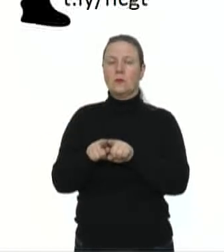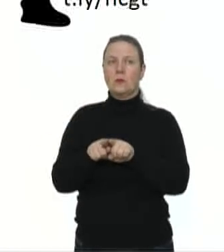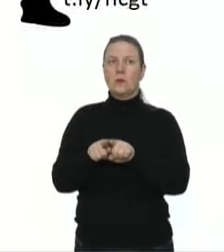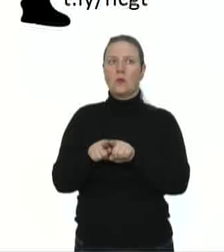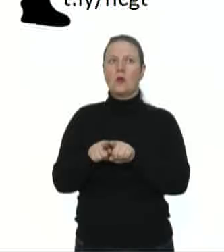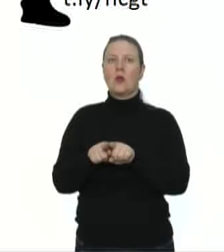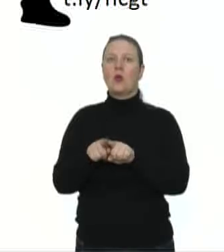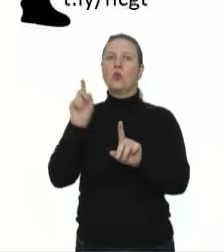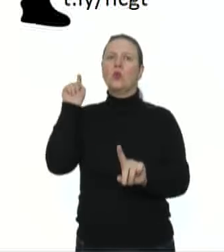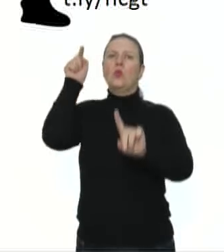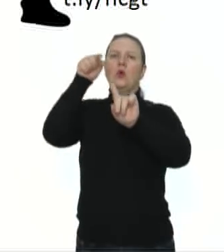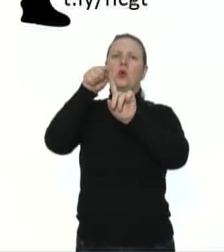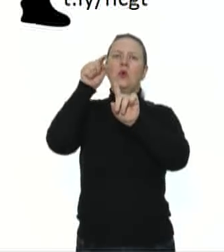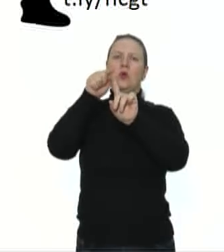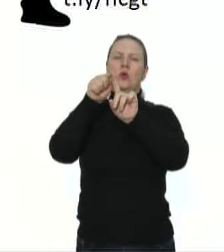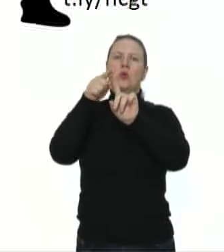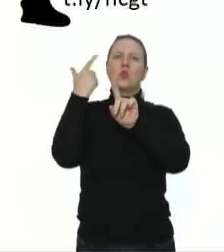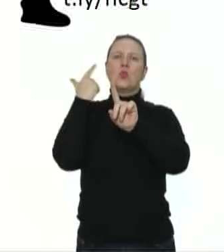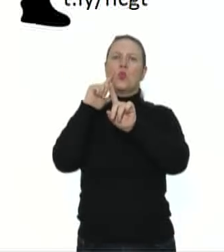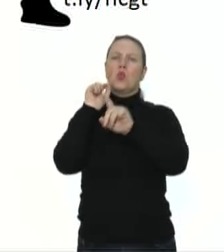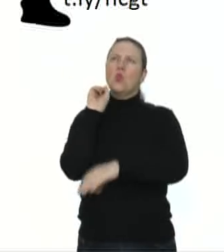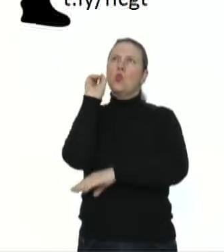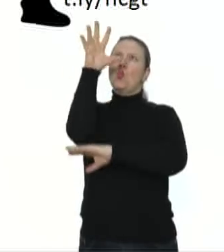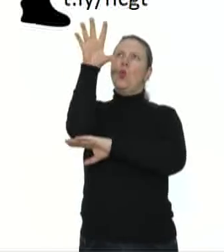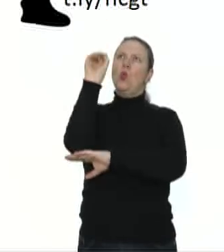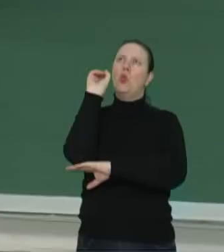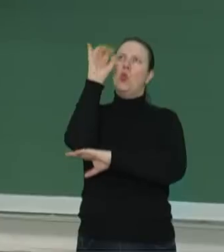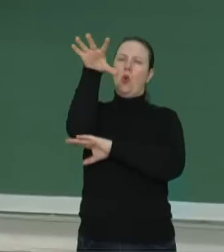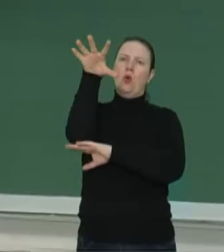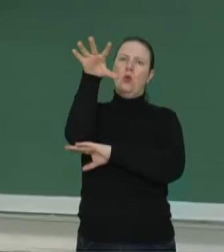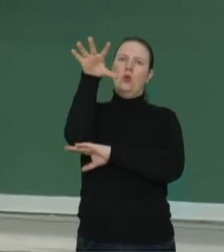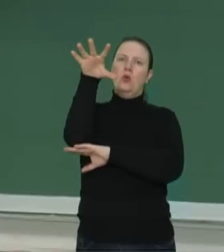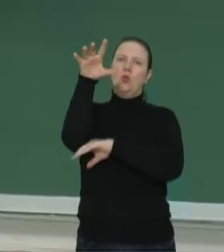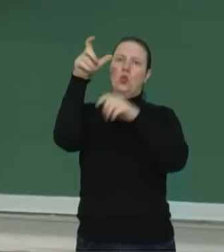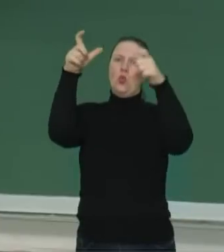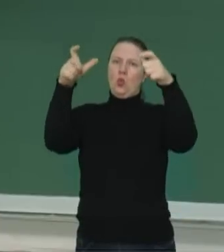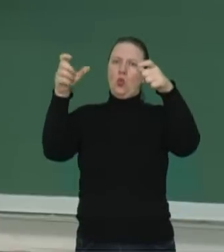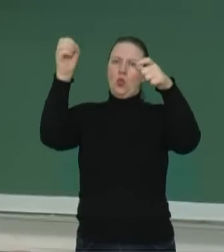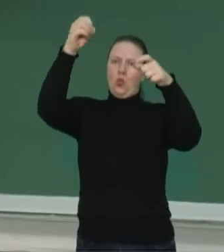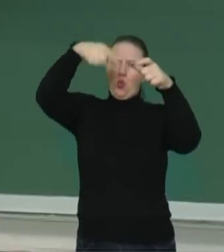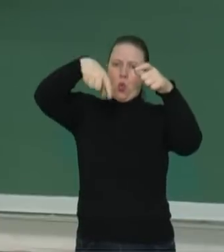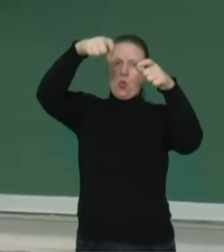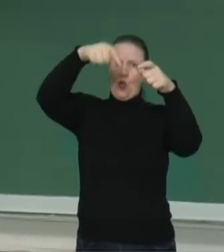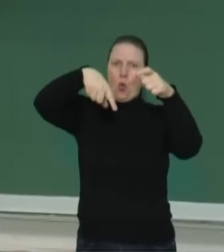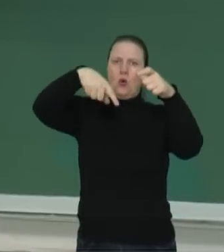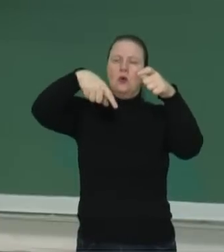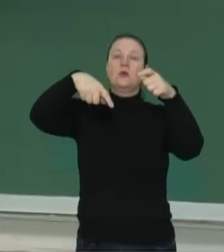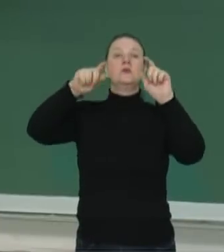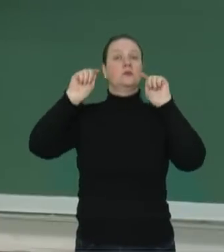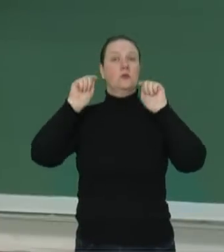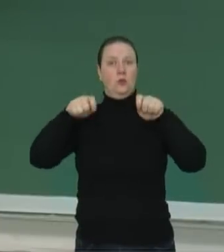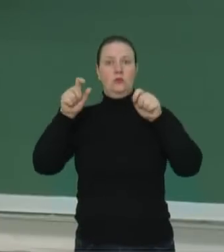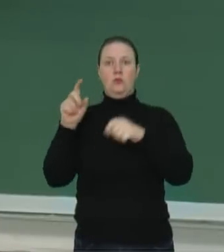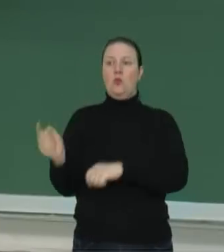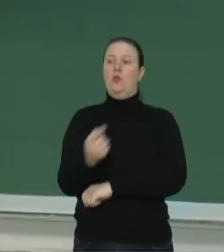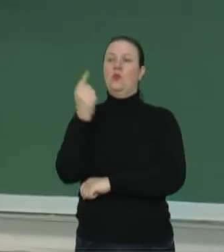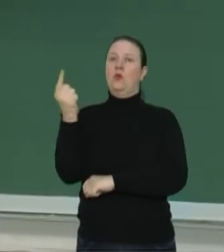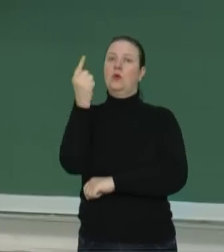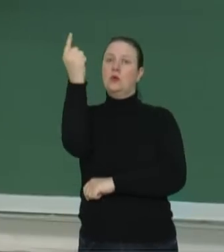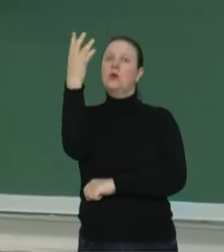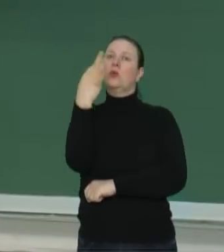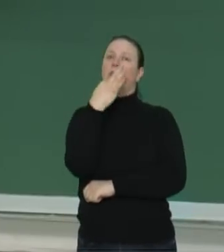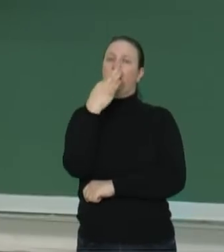O objetivo é acertar a cesta da equipe adversária, e essa cesta é colocada a uma altura